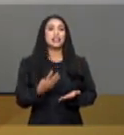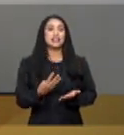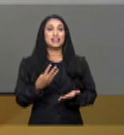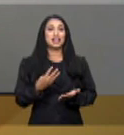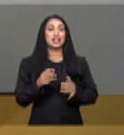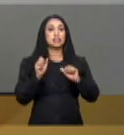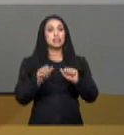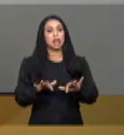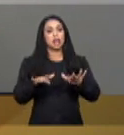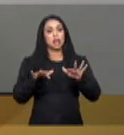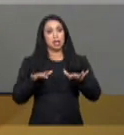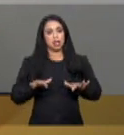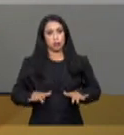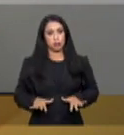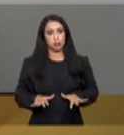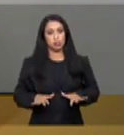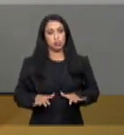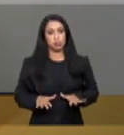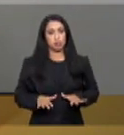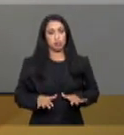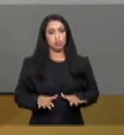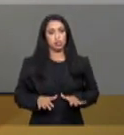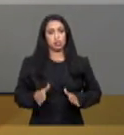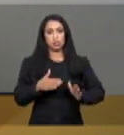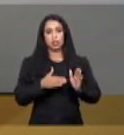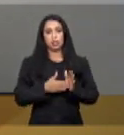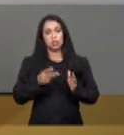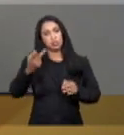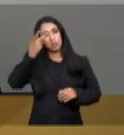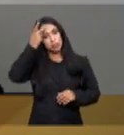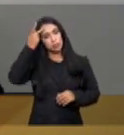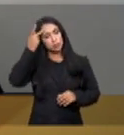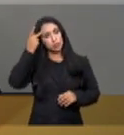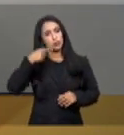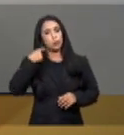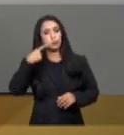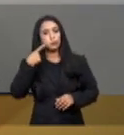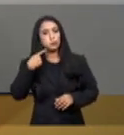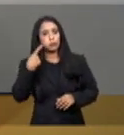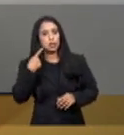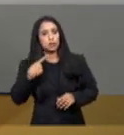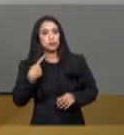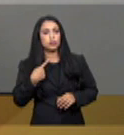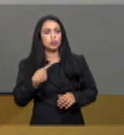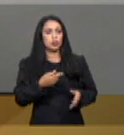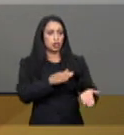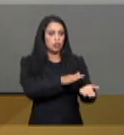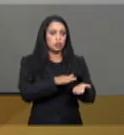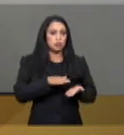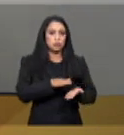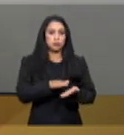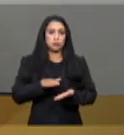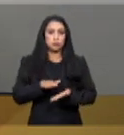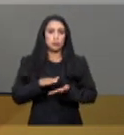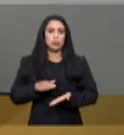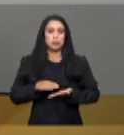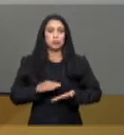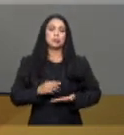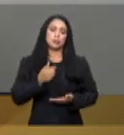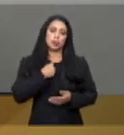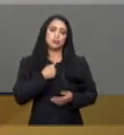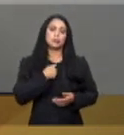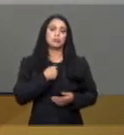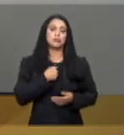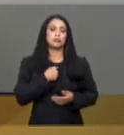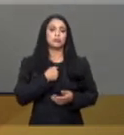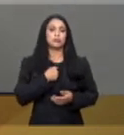audiências de todas as partes, de todos os interessados, de todos os advogados que se apresentaram, dos professores, aos quais eu reconheço